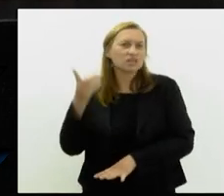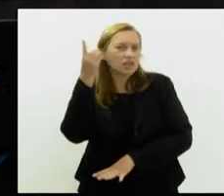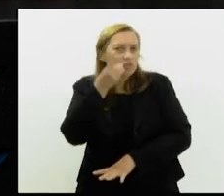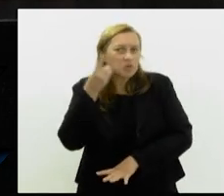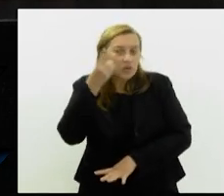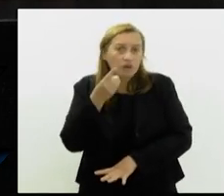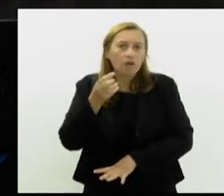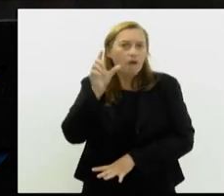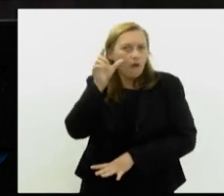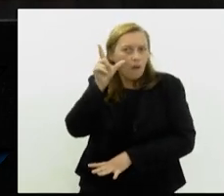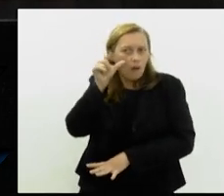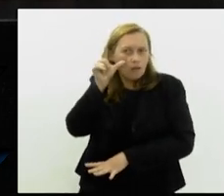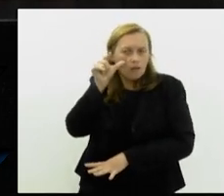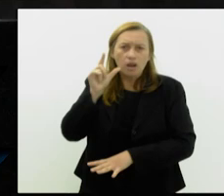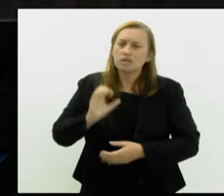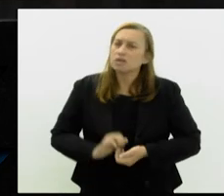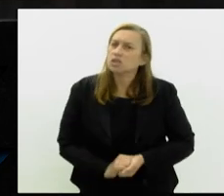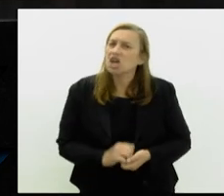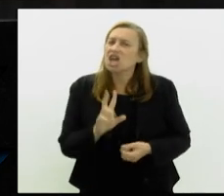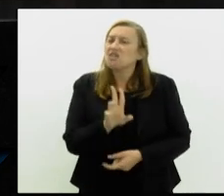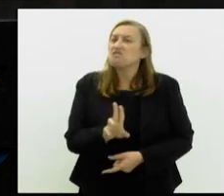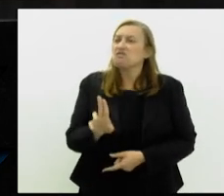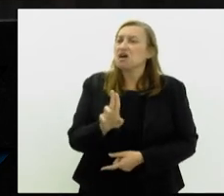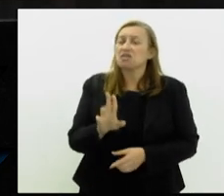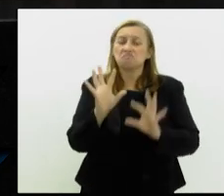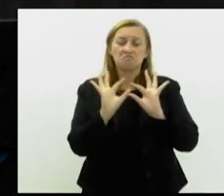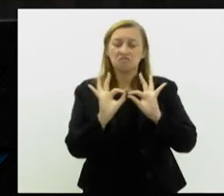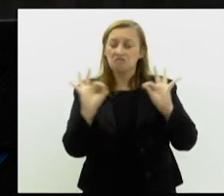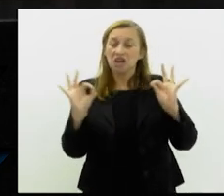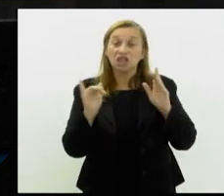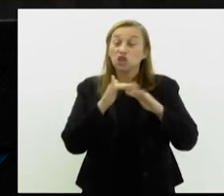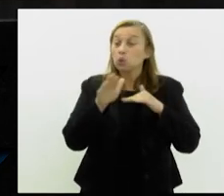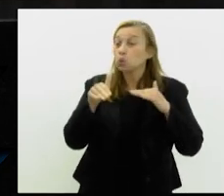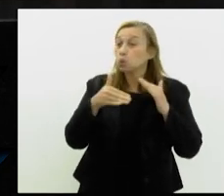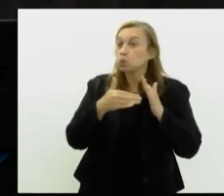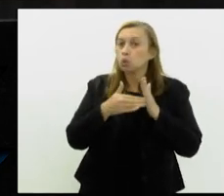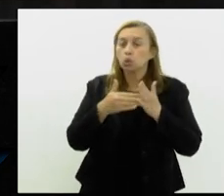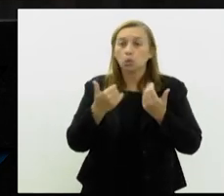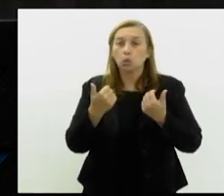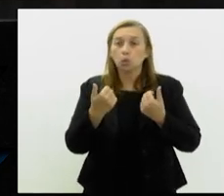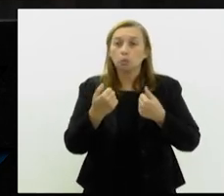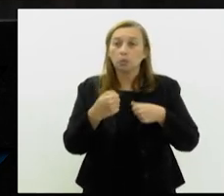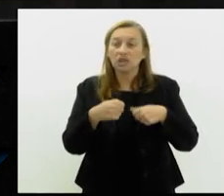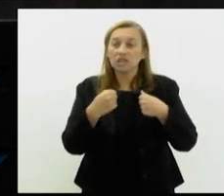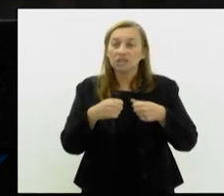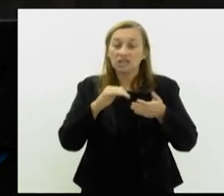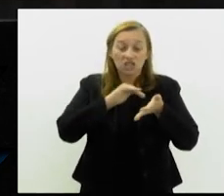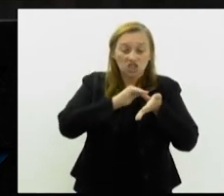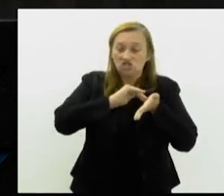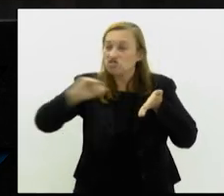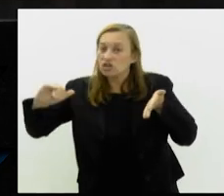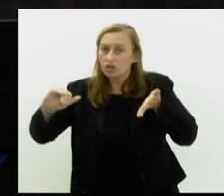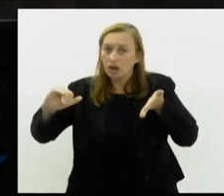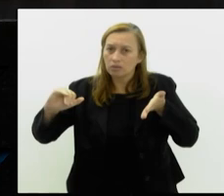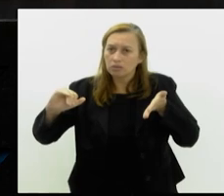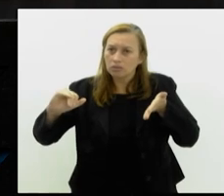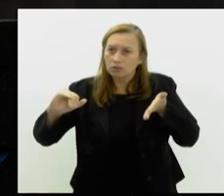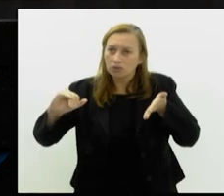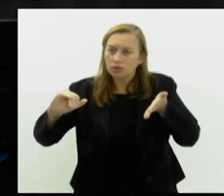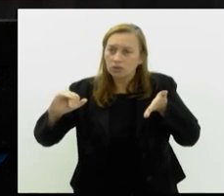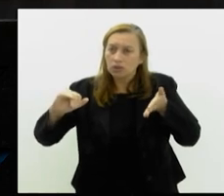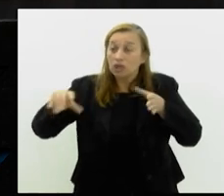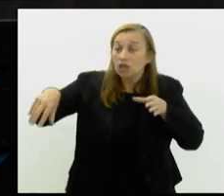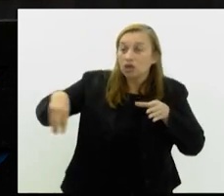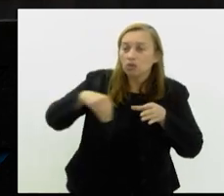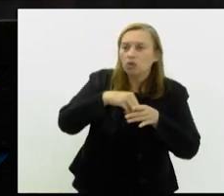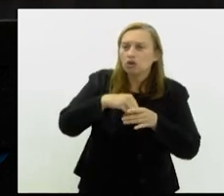é muito interessante elee ele utiliza o termo que todos devem ser removidos incluindo o